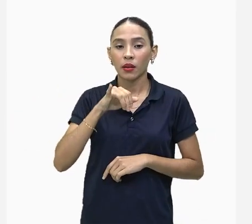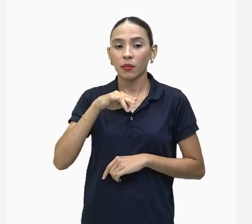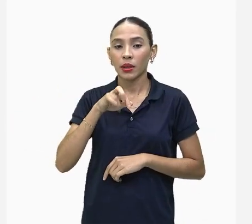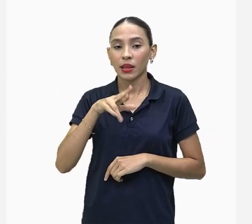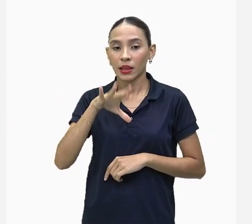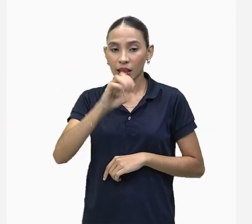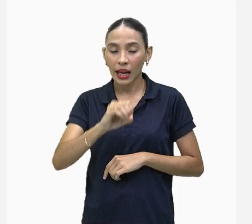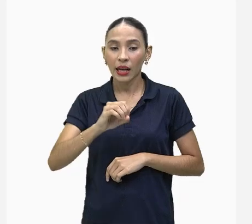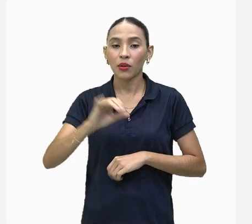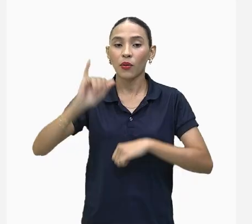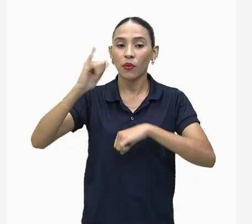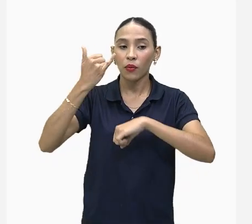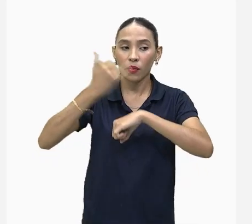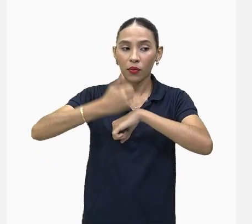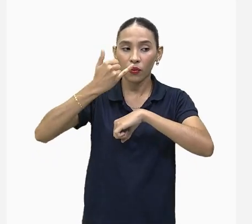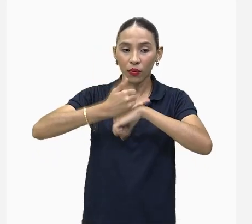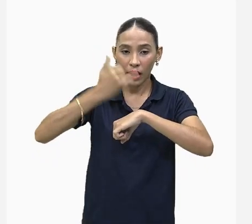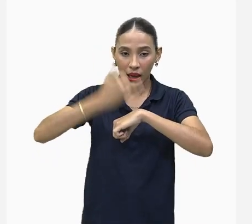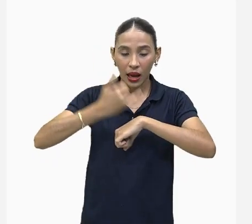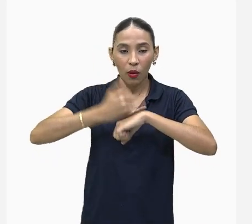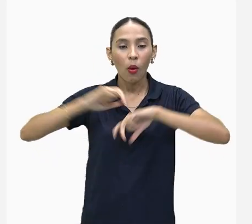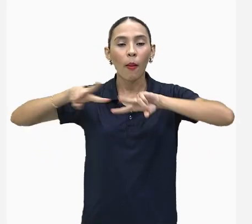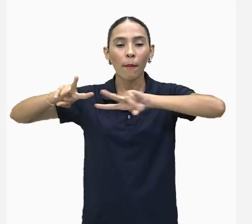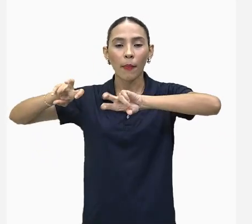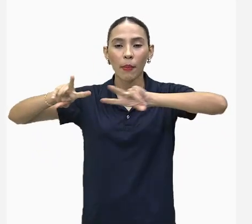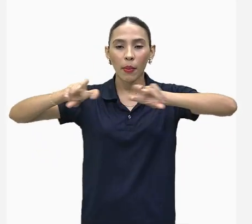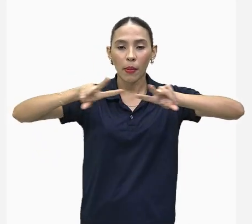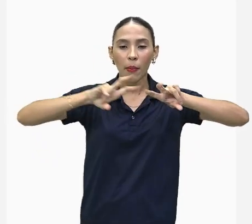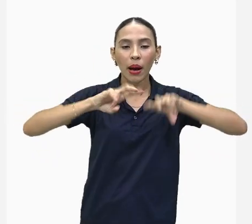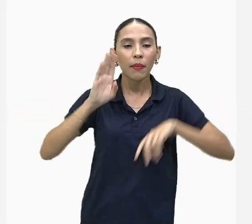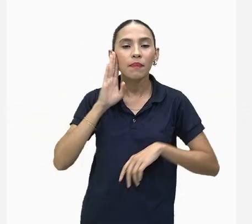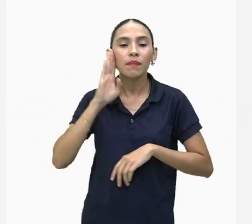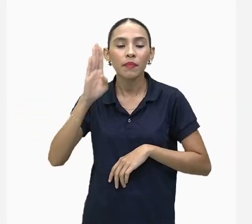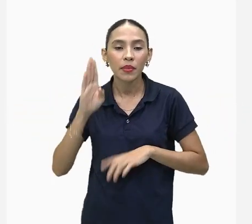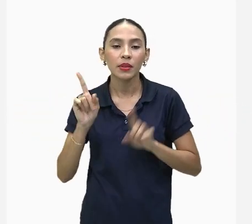que é bastante explorado aí